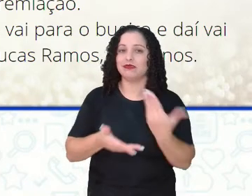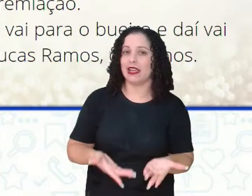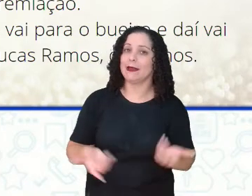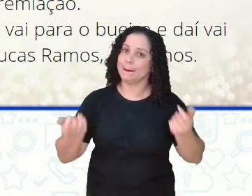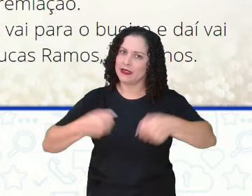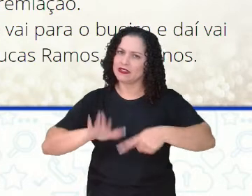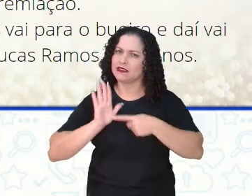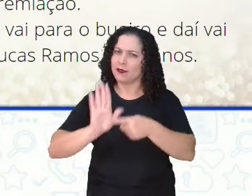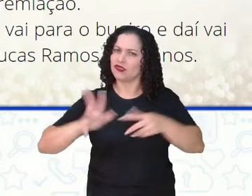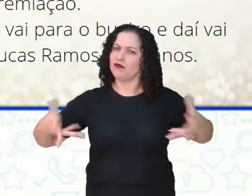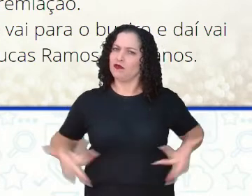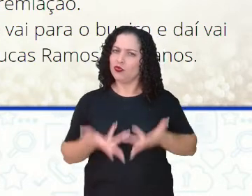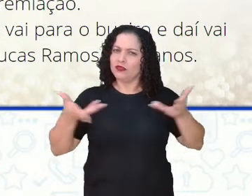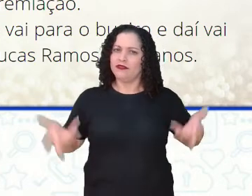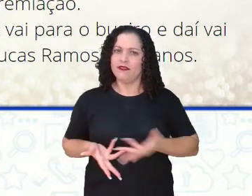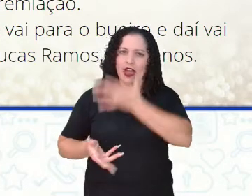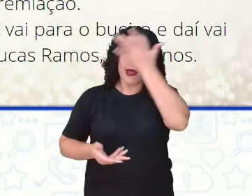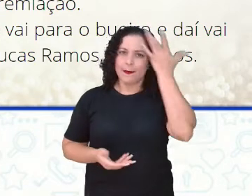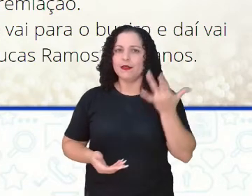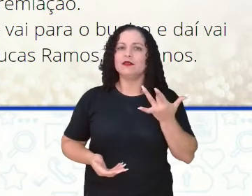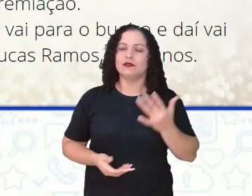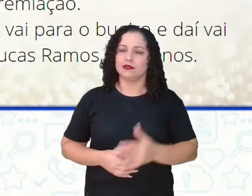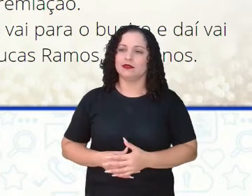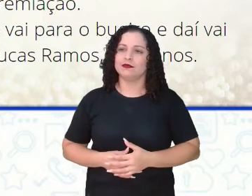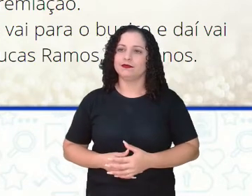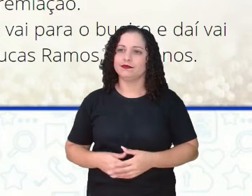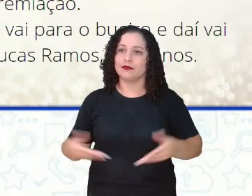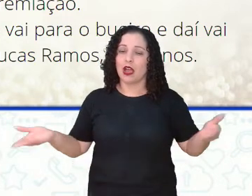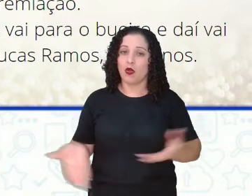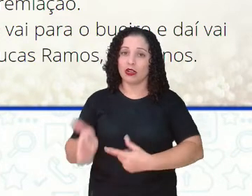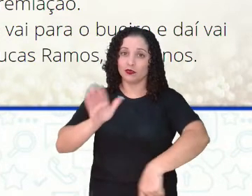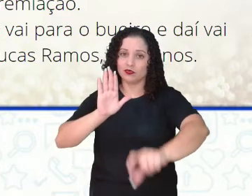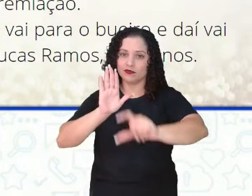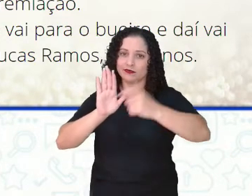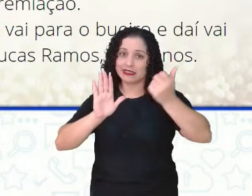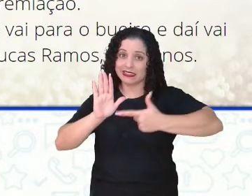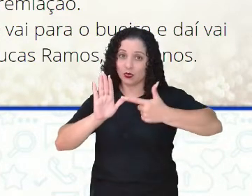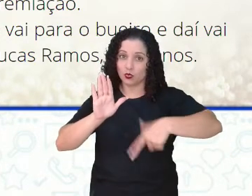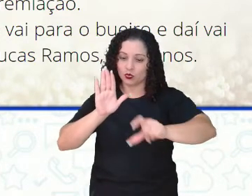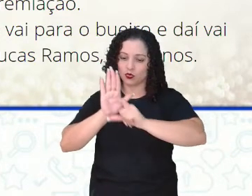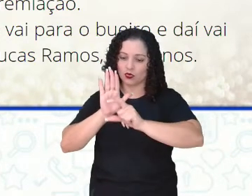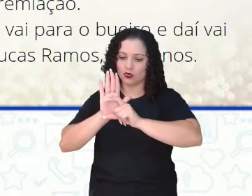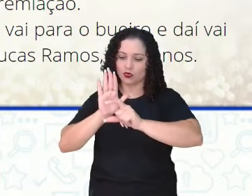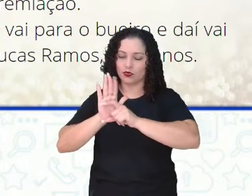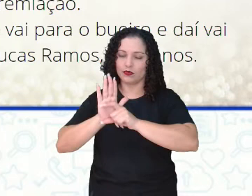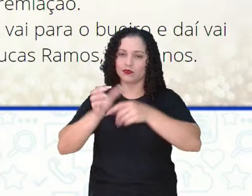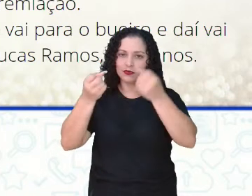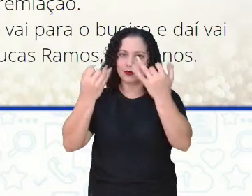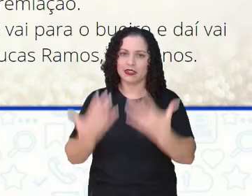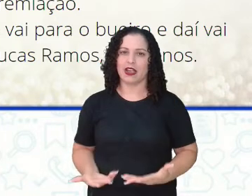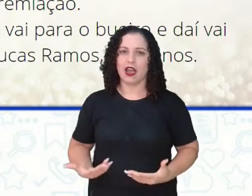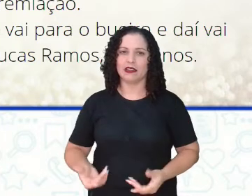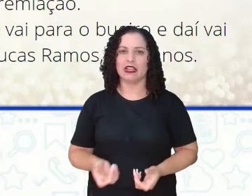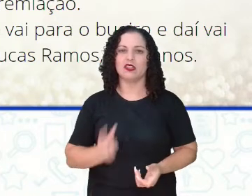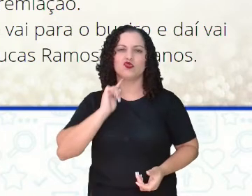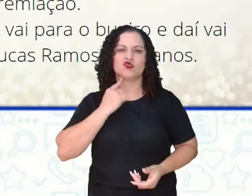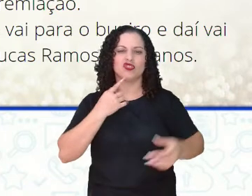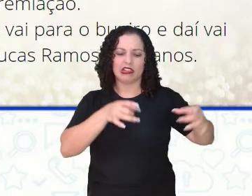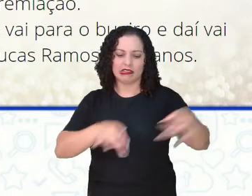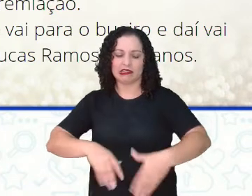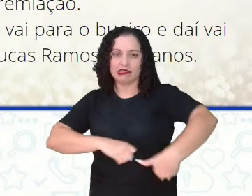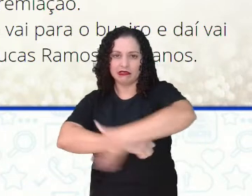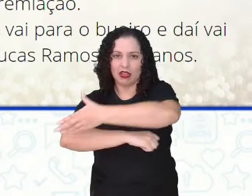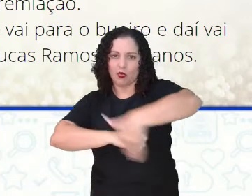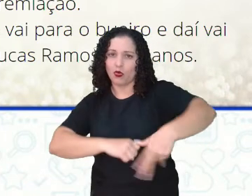mesmo o leitor. Mas olha, no segundo parágrafo a gente tem assim, ó, não pode jogar lixo na rua, senão vai para o bueiro. E